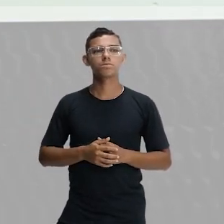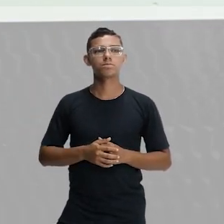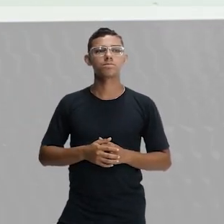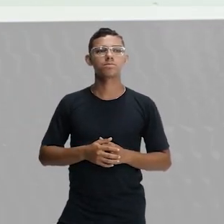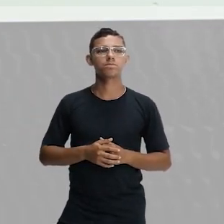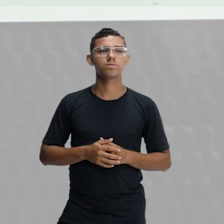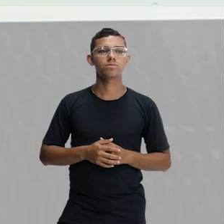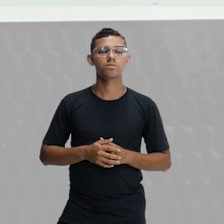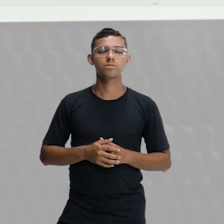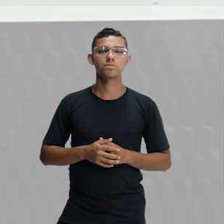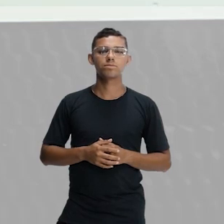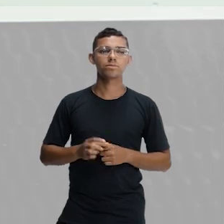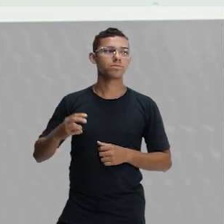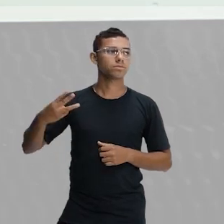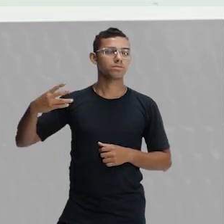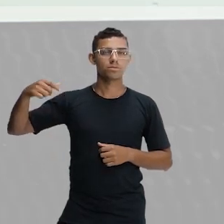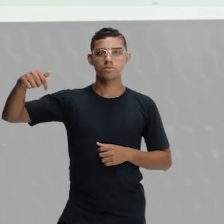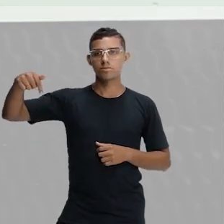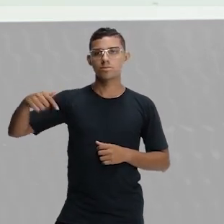3Q.